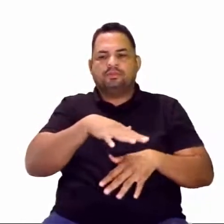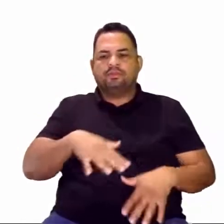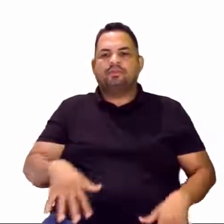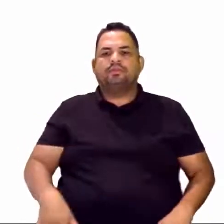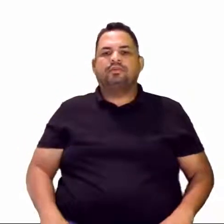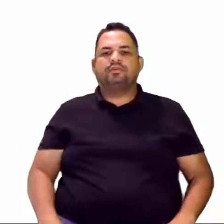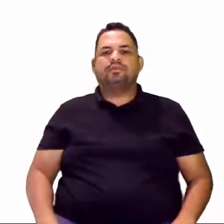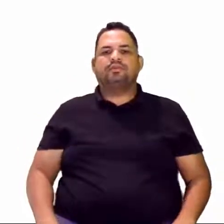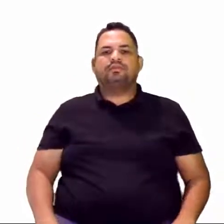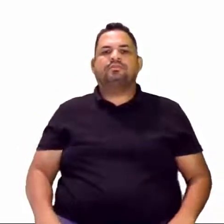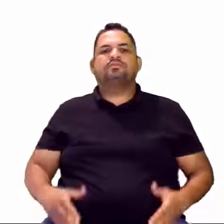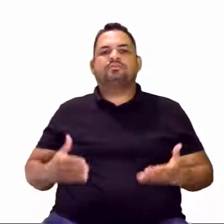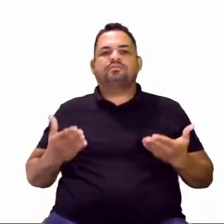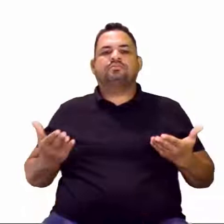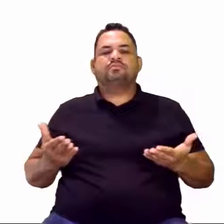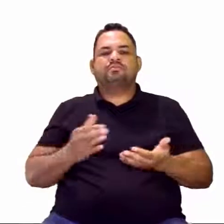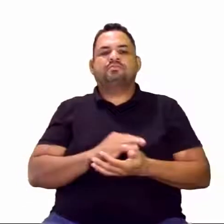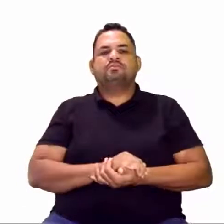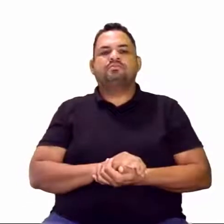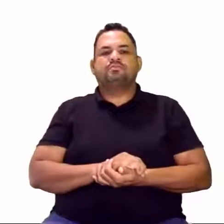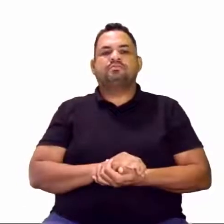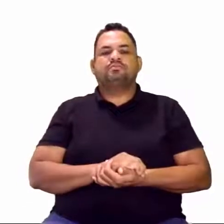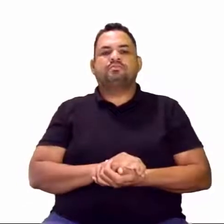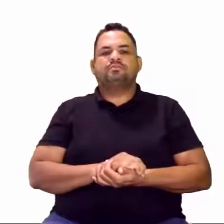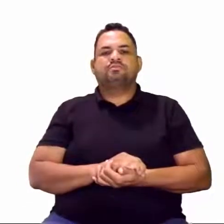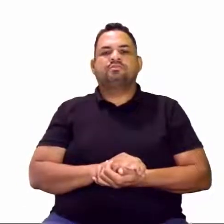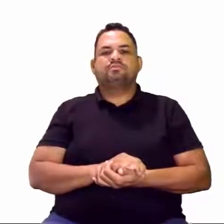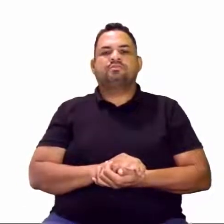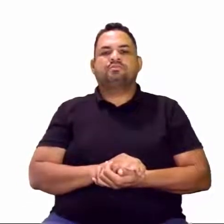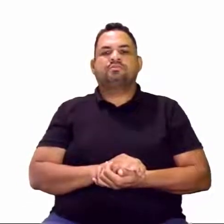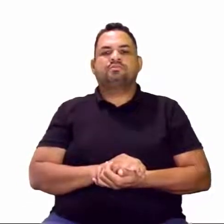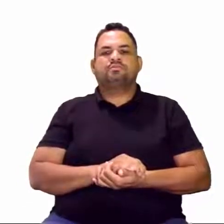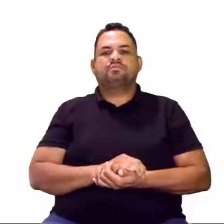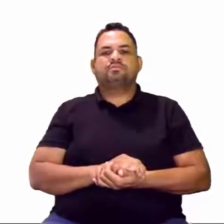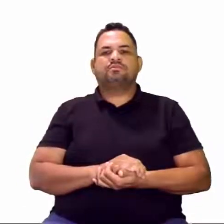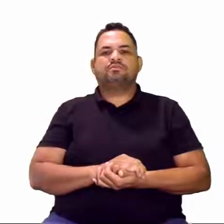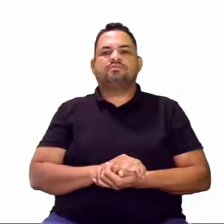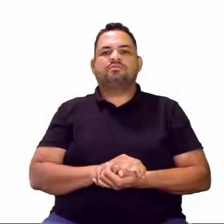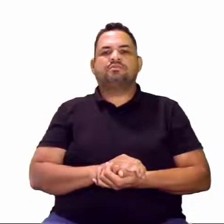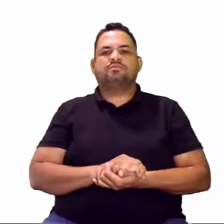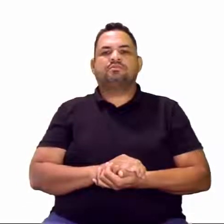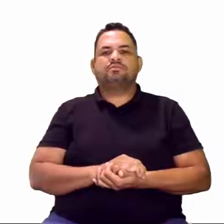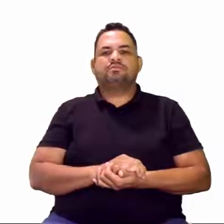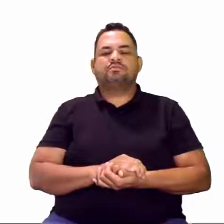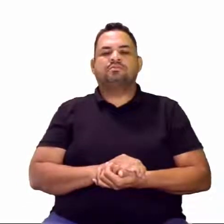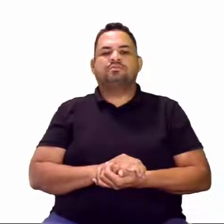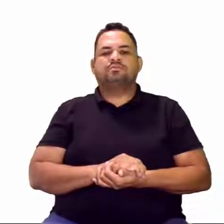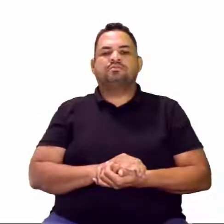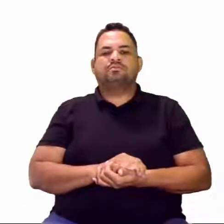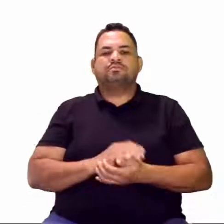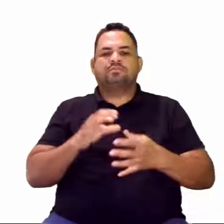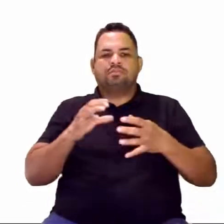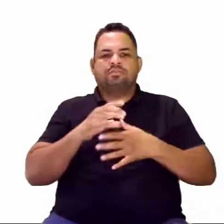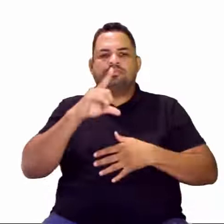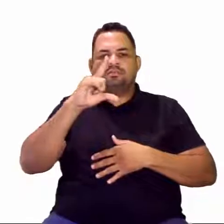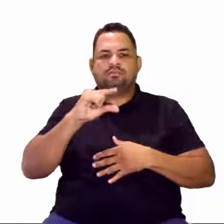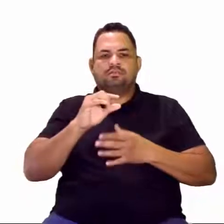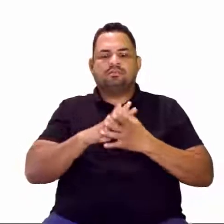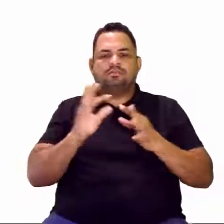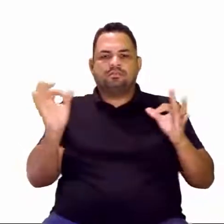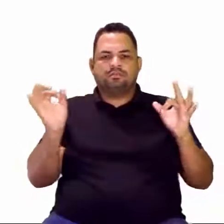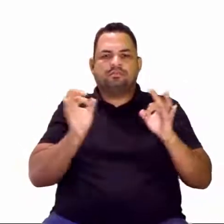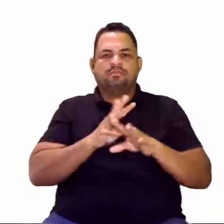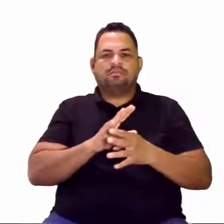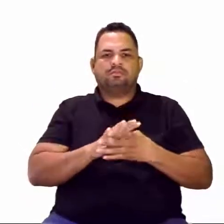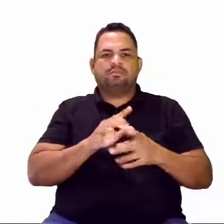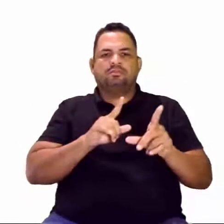superfície e com isso, olha só, a pressão atmosférica diminui. Portanto,